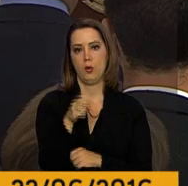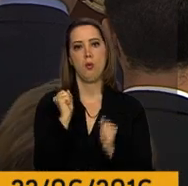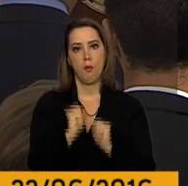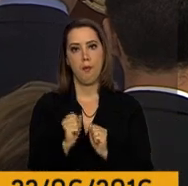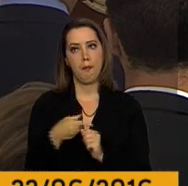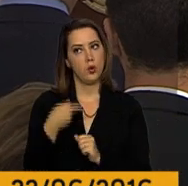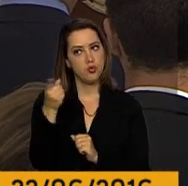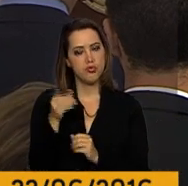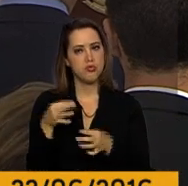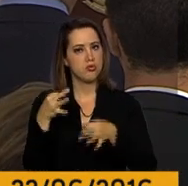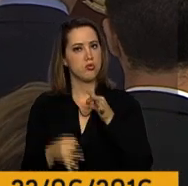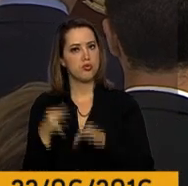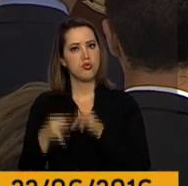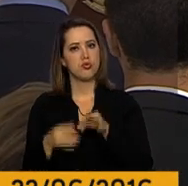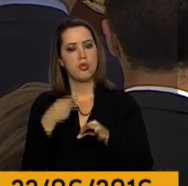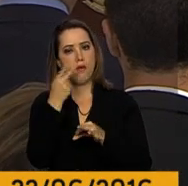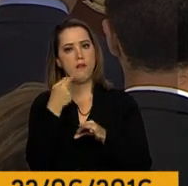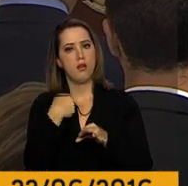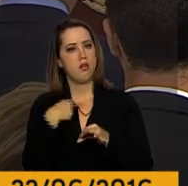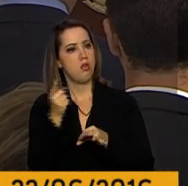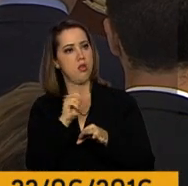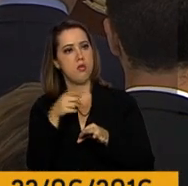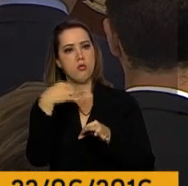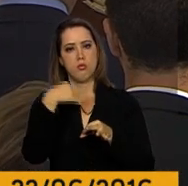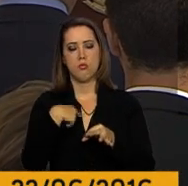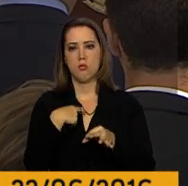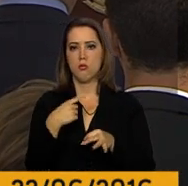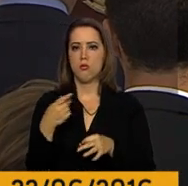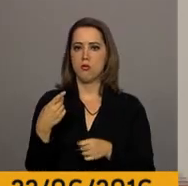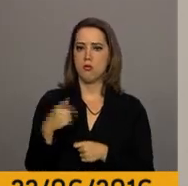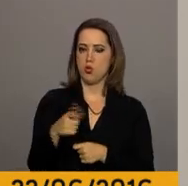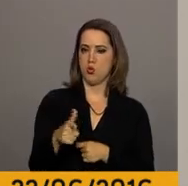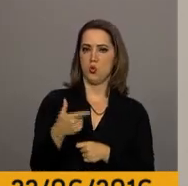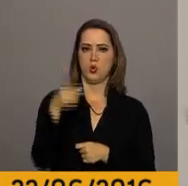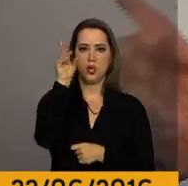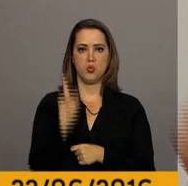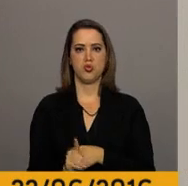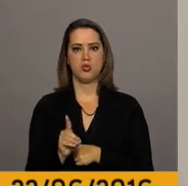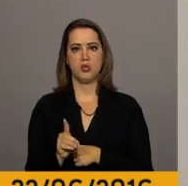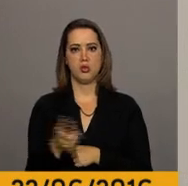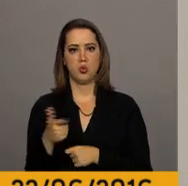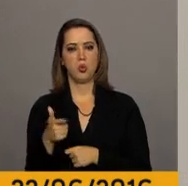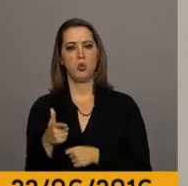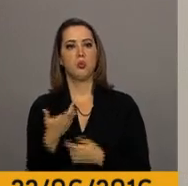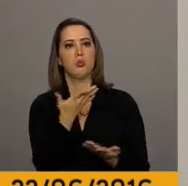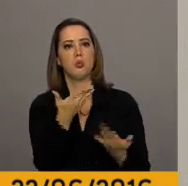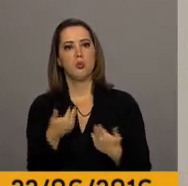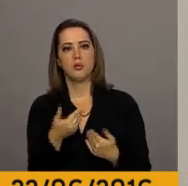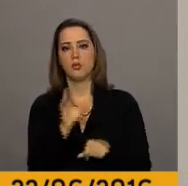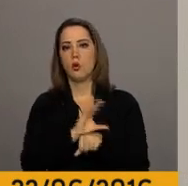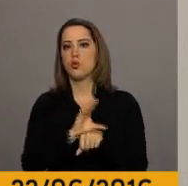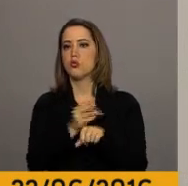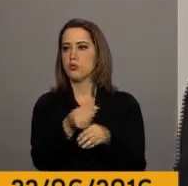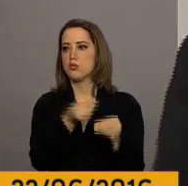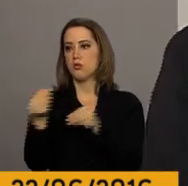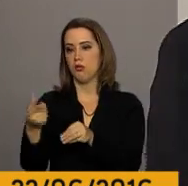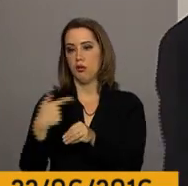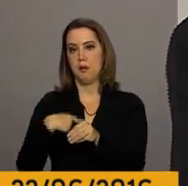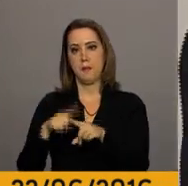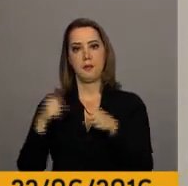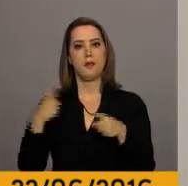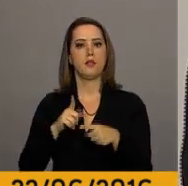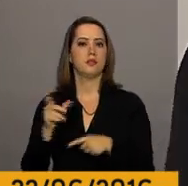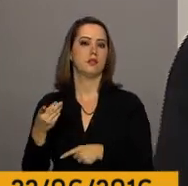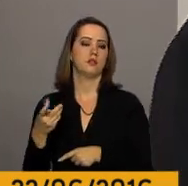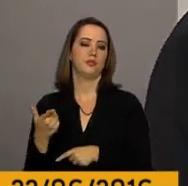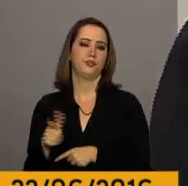judiciário e disse olha aqui eu não estou recebendo plenamente os meus direitos portanto é preciso regulamentar esta matéria em face da morora do